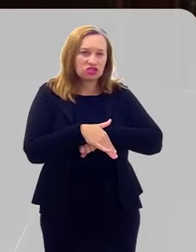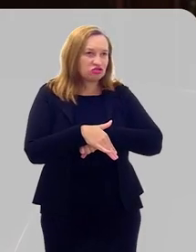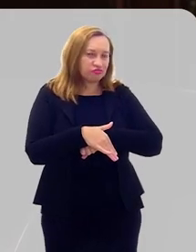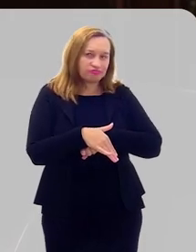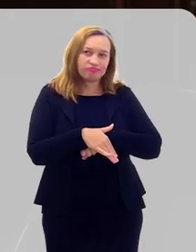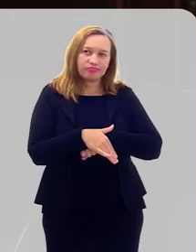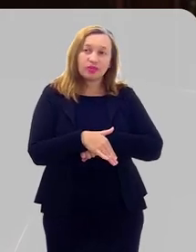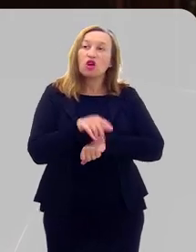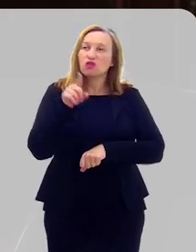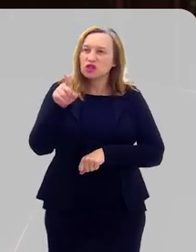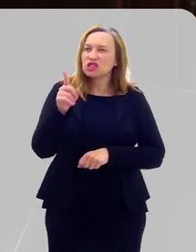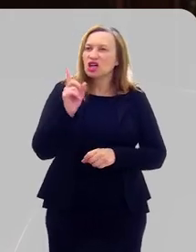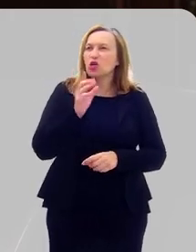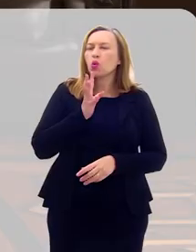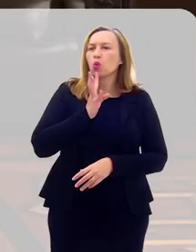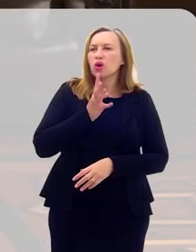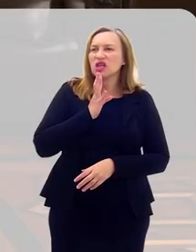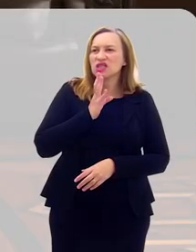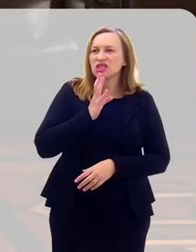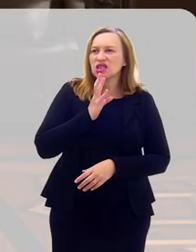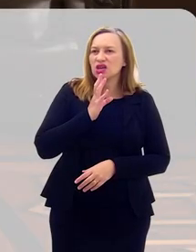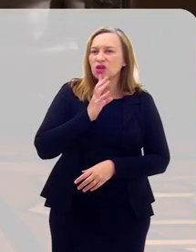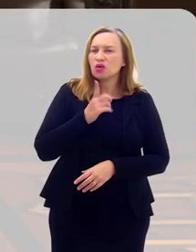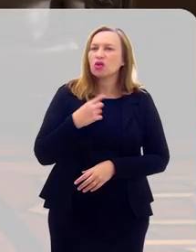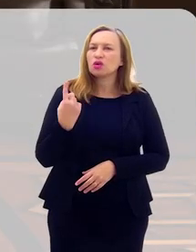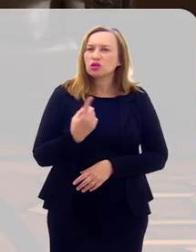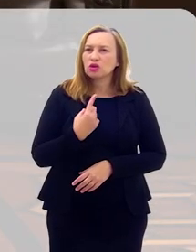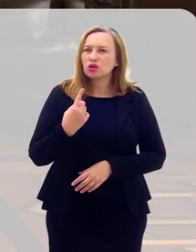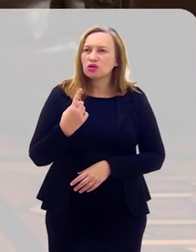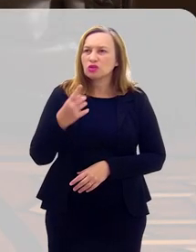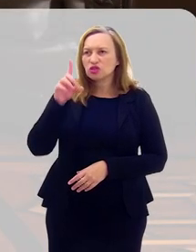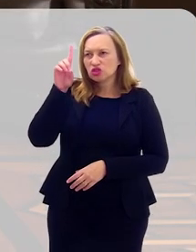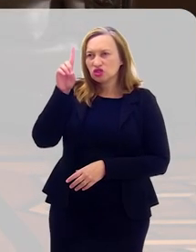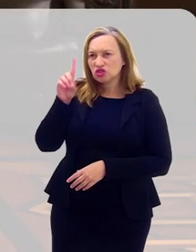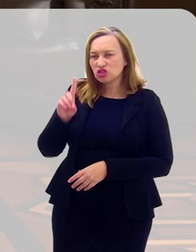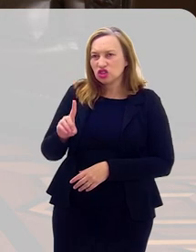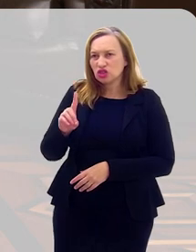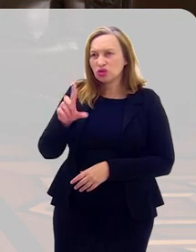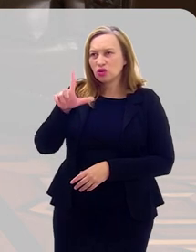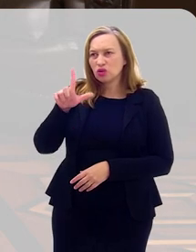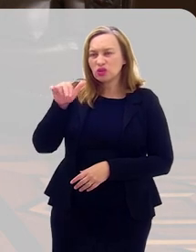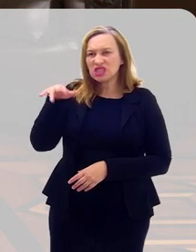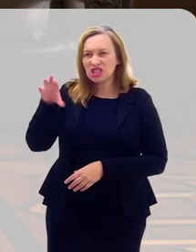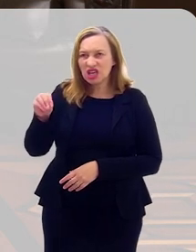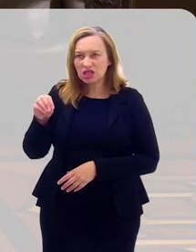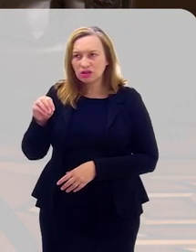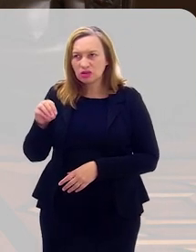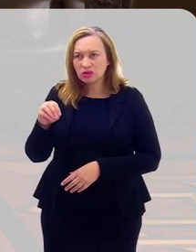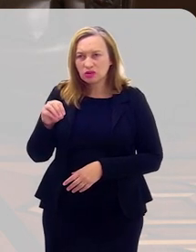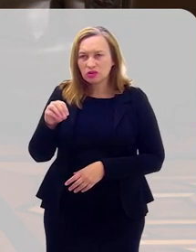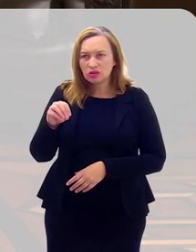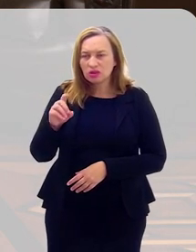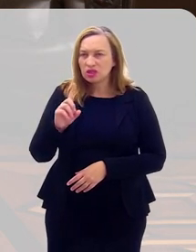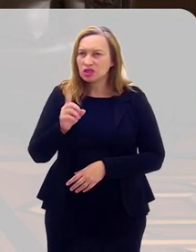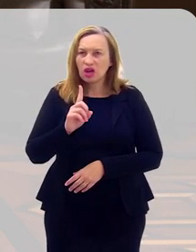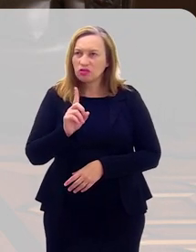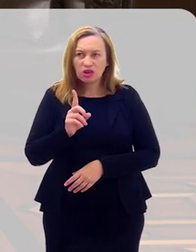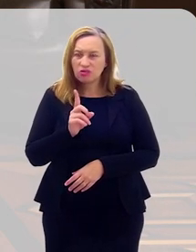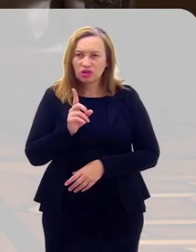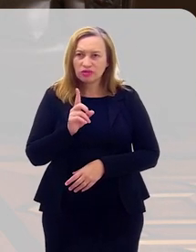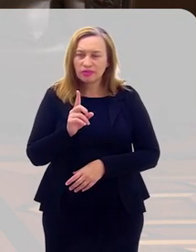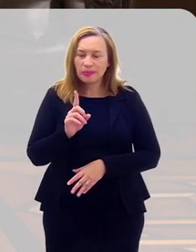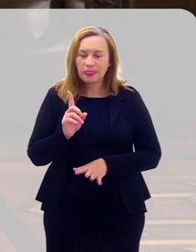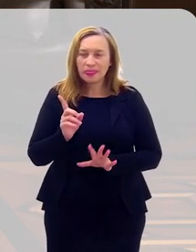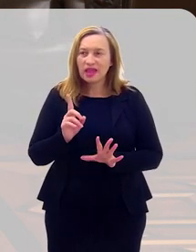E ainda não fazia foi violão. Foi lá que embora. Você conheceu o Luciano Silva, o nosso diretor, que também tocou na noite. Não, não, não. Aí ainda tocaram ele da noite, né? É. Que não